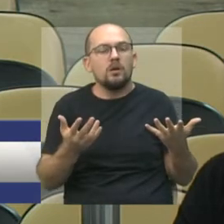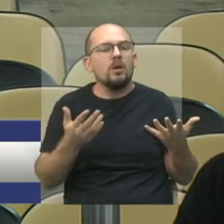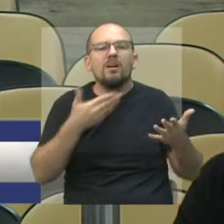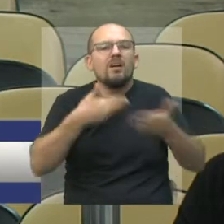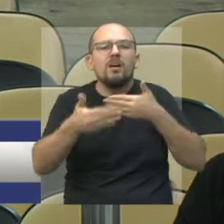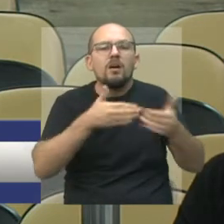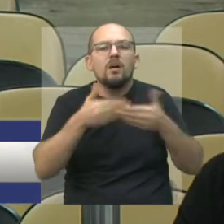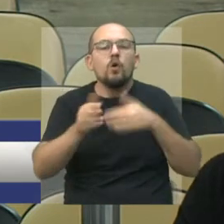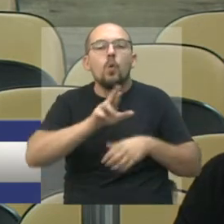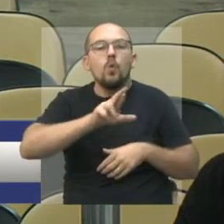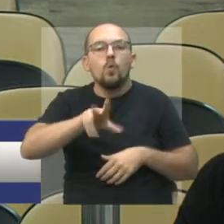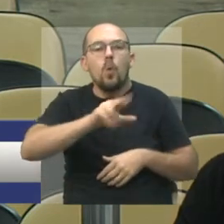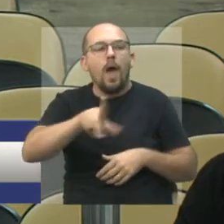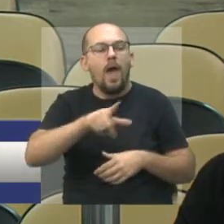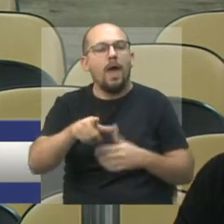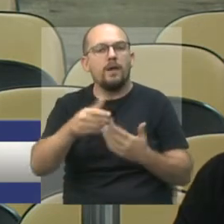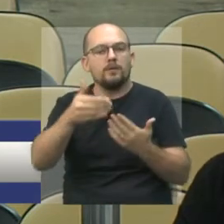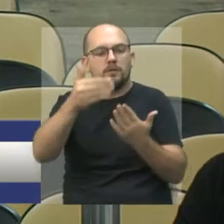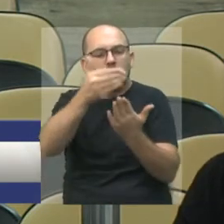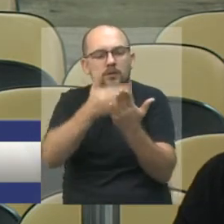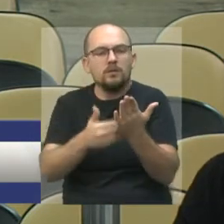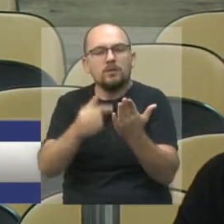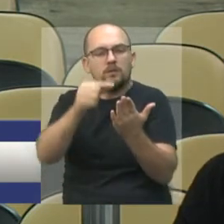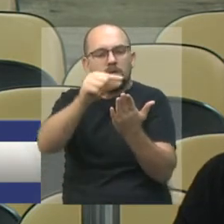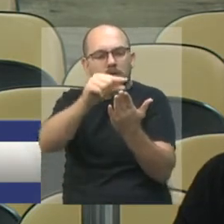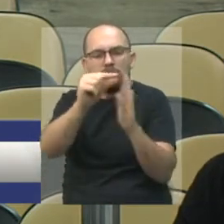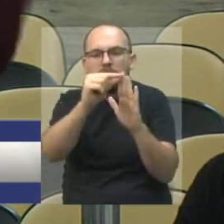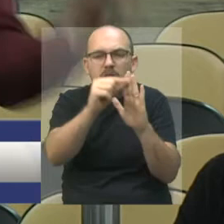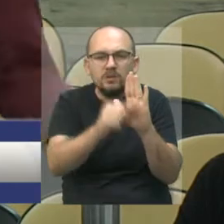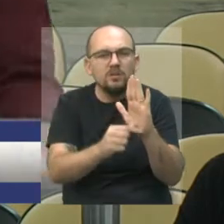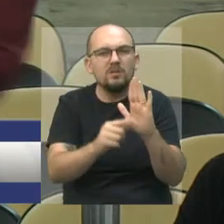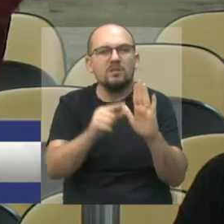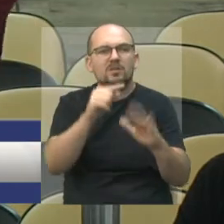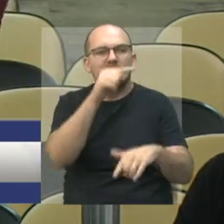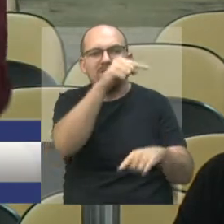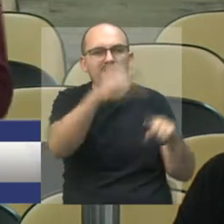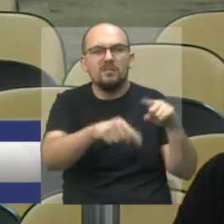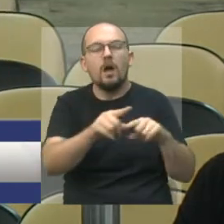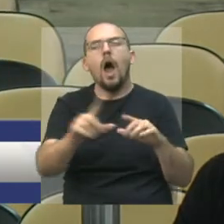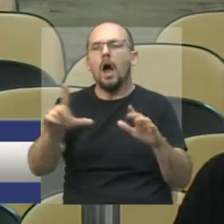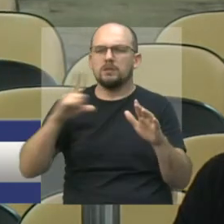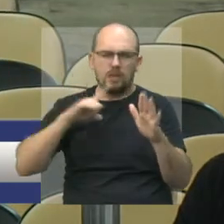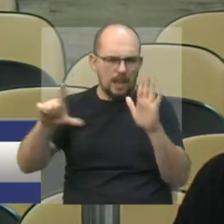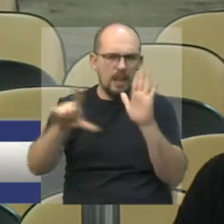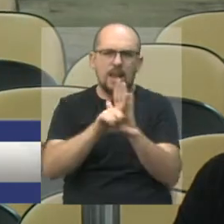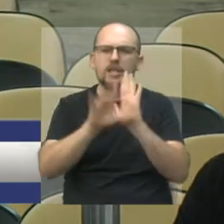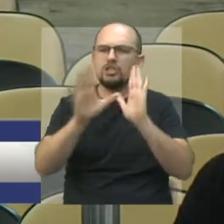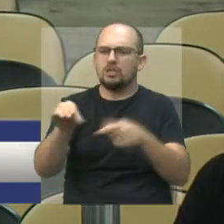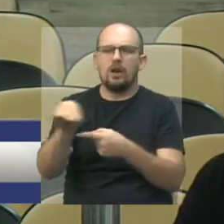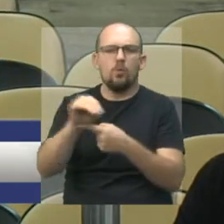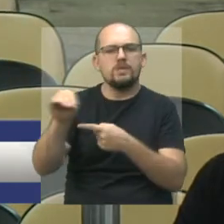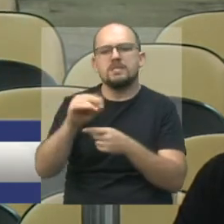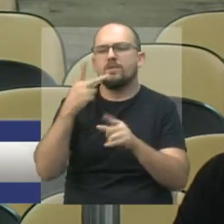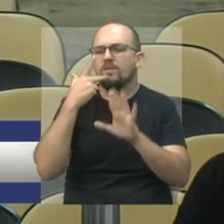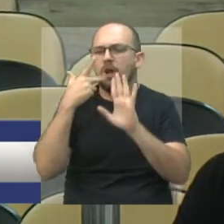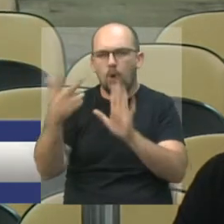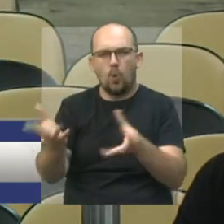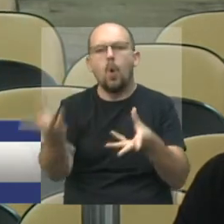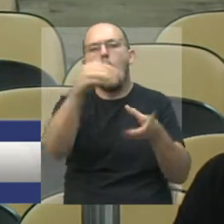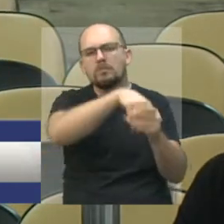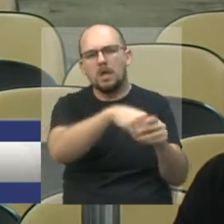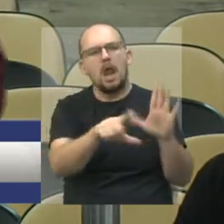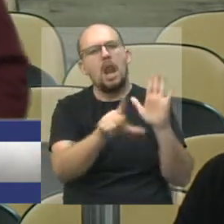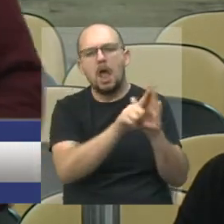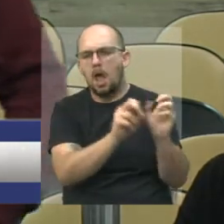diretriz, não faz parte das diretrizes orçamentárias, assim, está previsto na lei, como o Luizinho aqui bem fez, o levantamento aqui, já